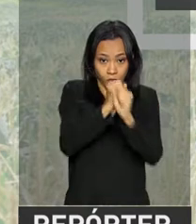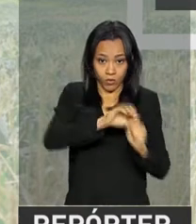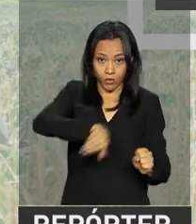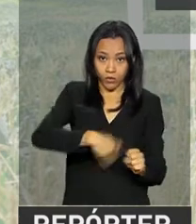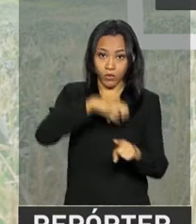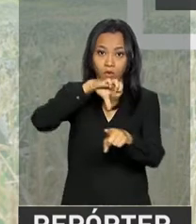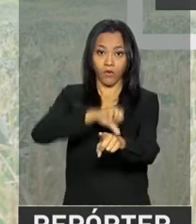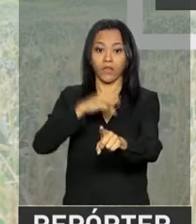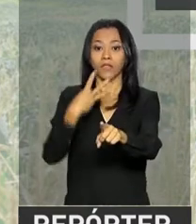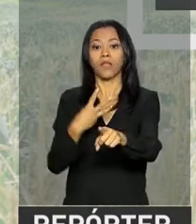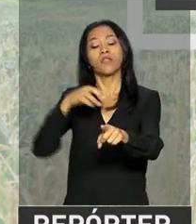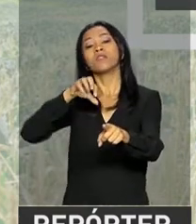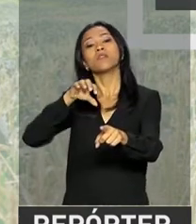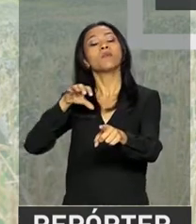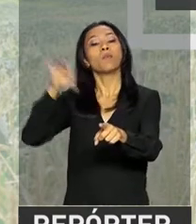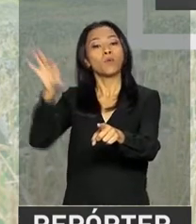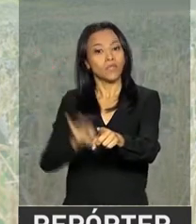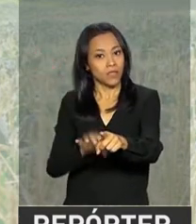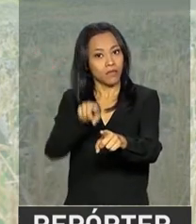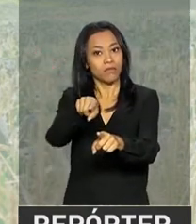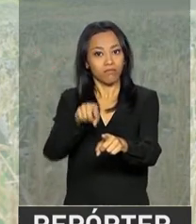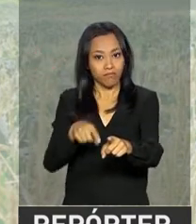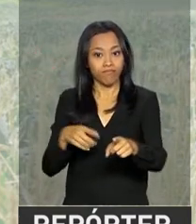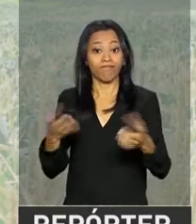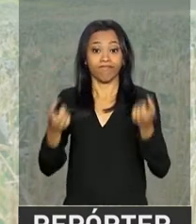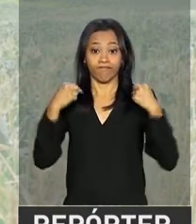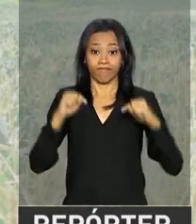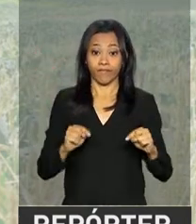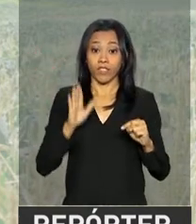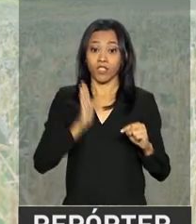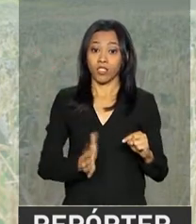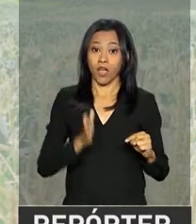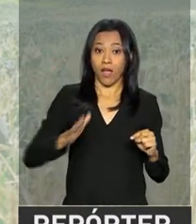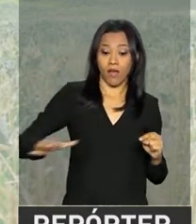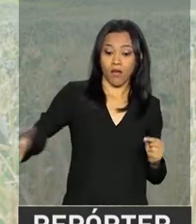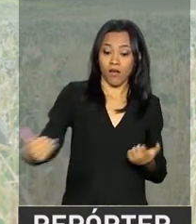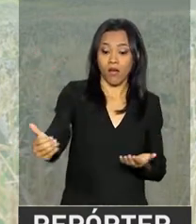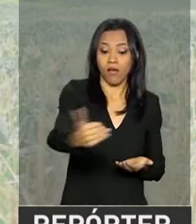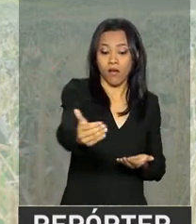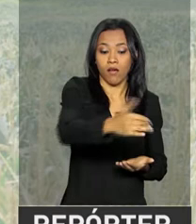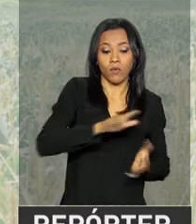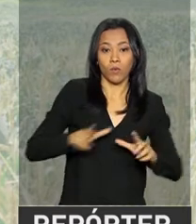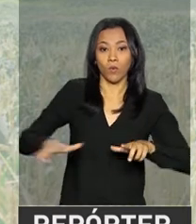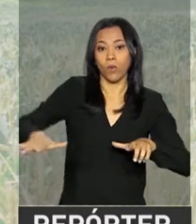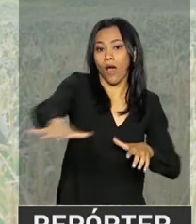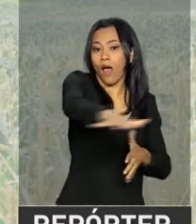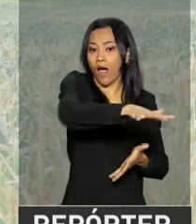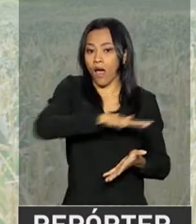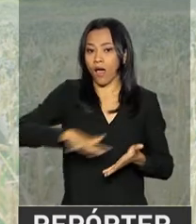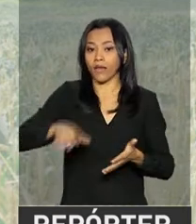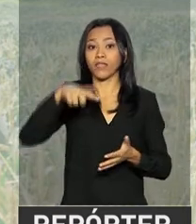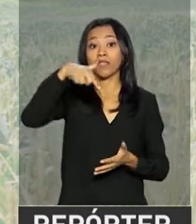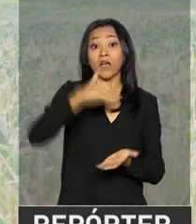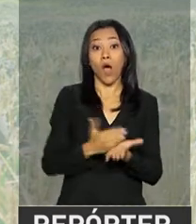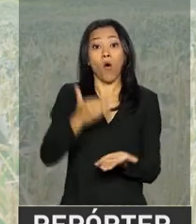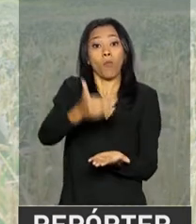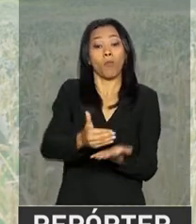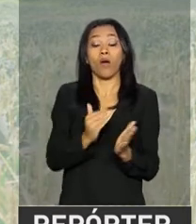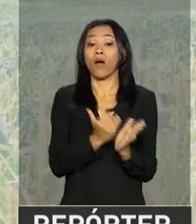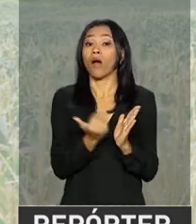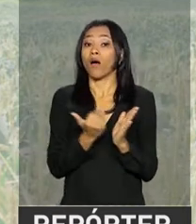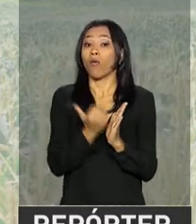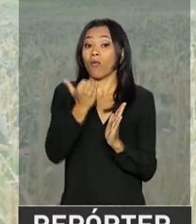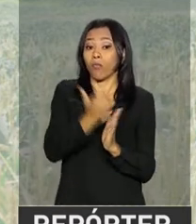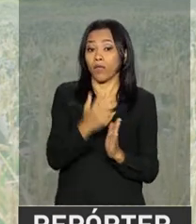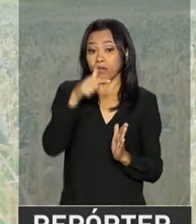93 por cento da estimativa da produção já a área a ser colhida registram um aumento de 7,2 por cento na